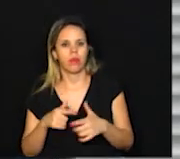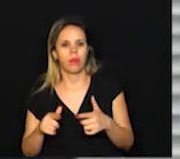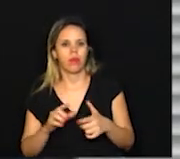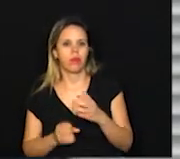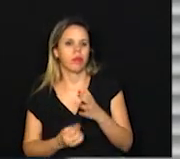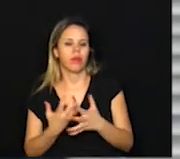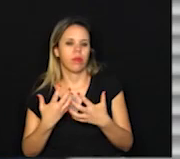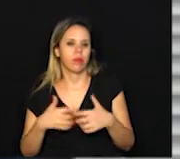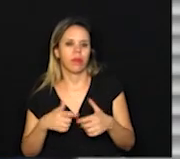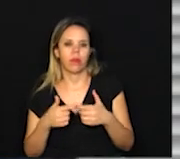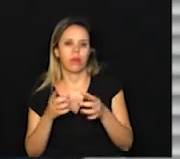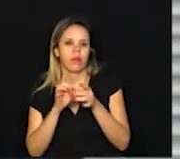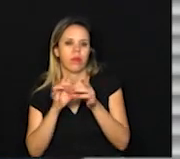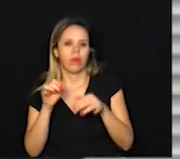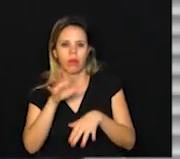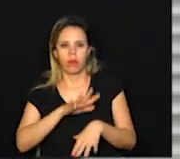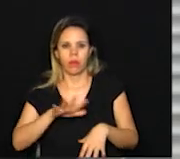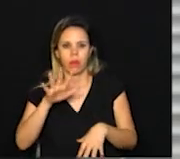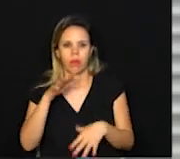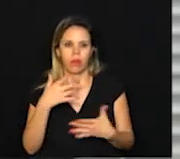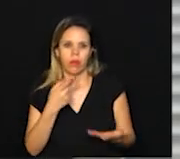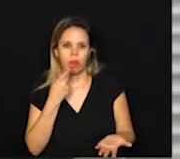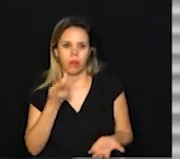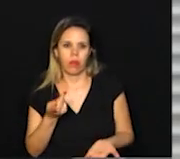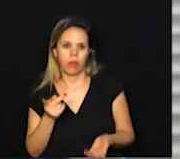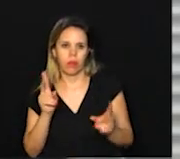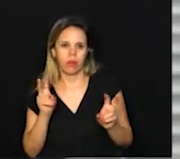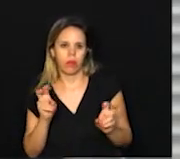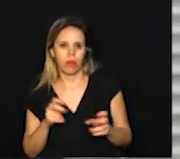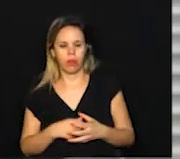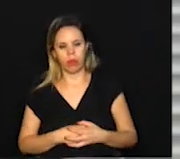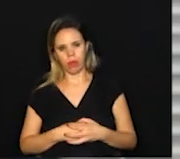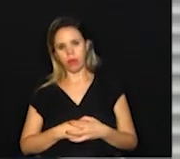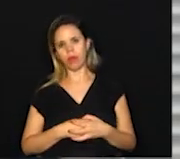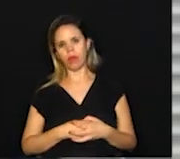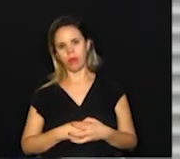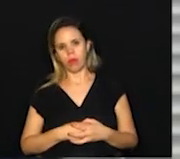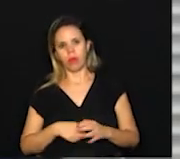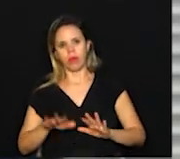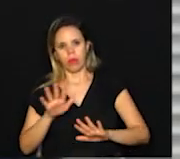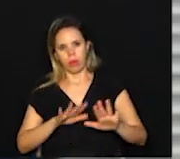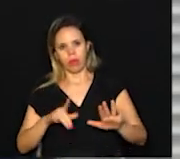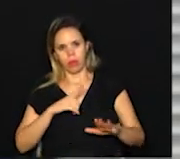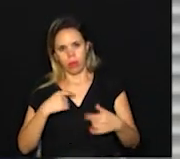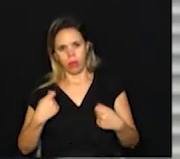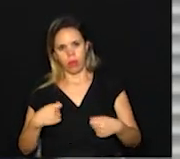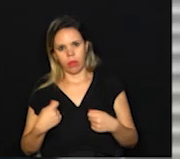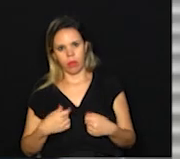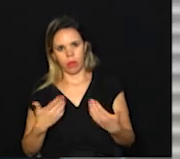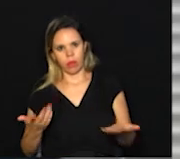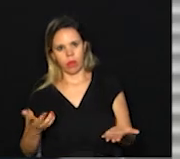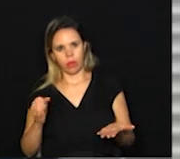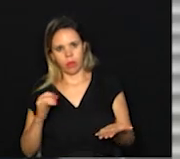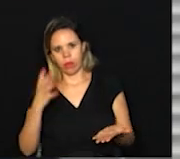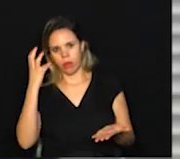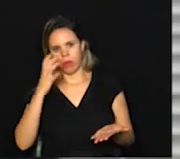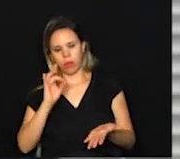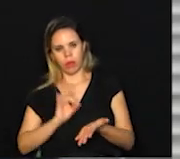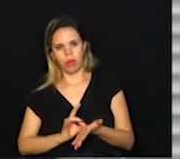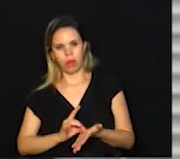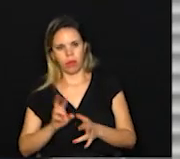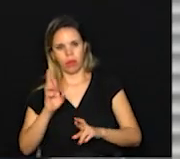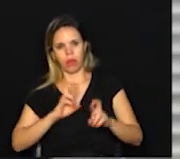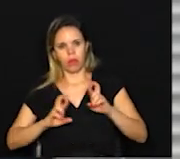a uma liberação geral, se é que eu posso usar esse termo. Então, até esse cuidado a gente tem que tomar, mas, sinceramente, nós temos